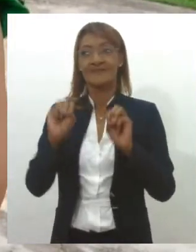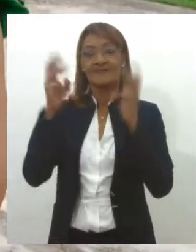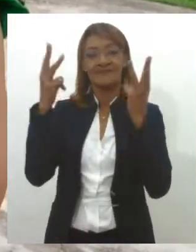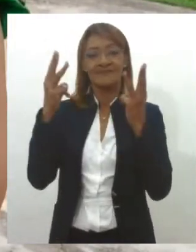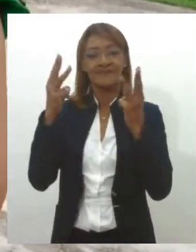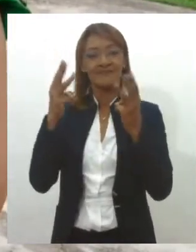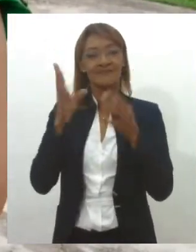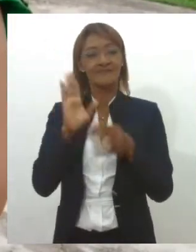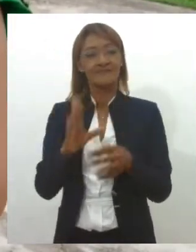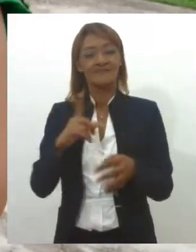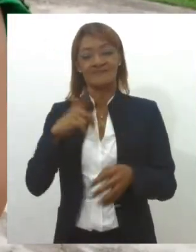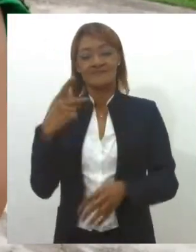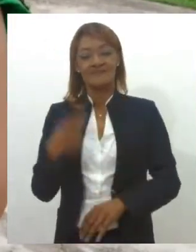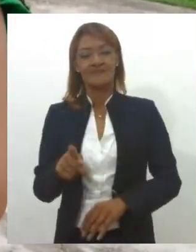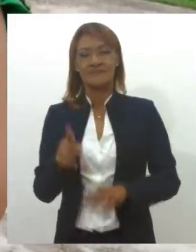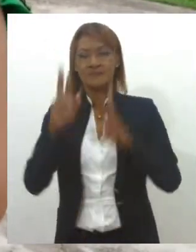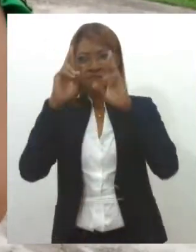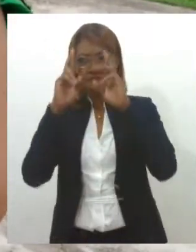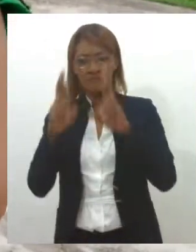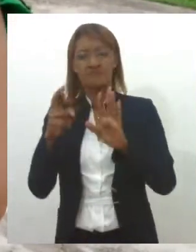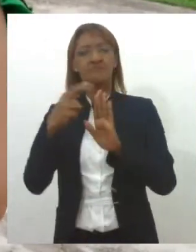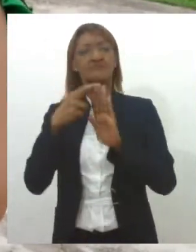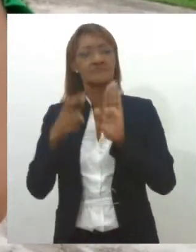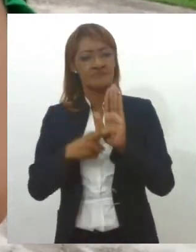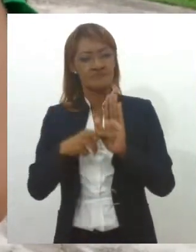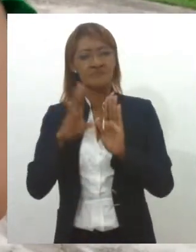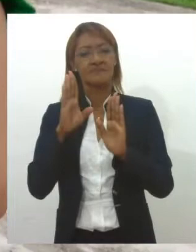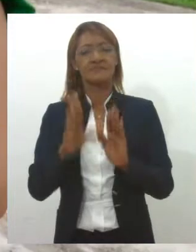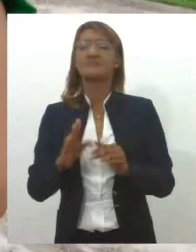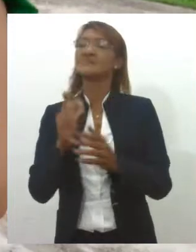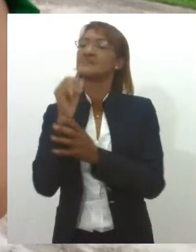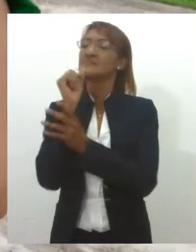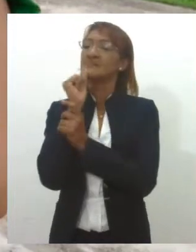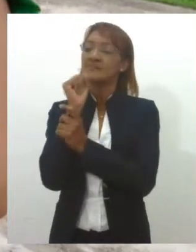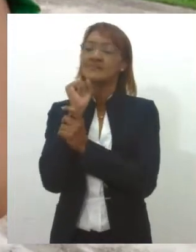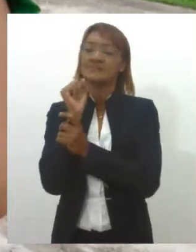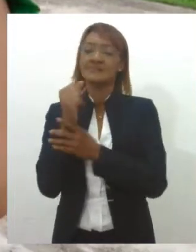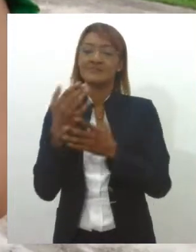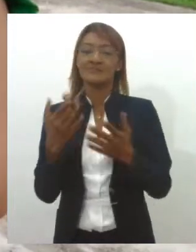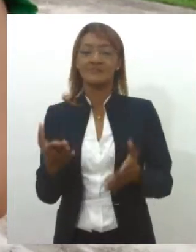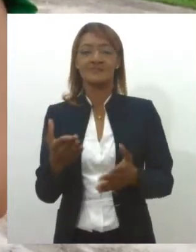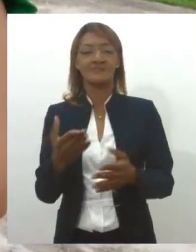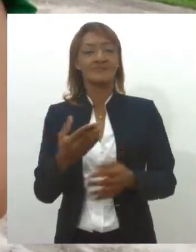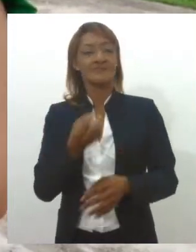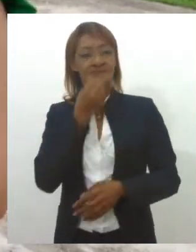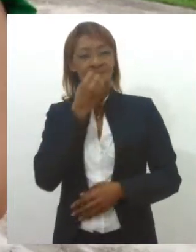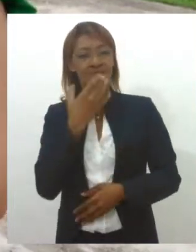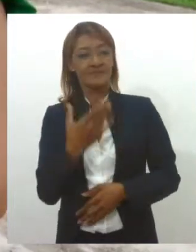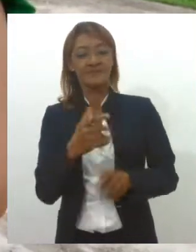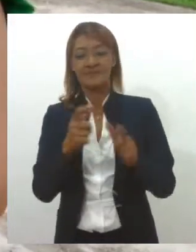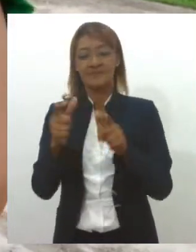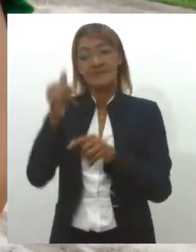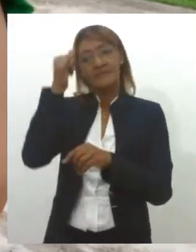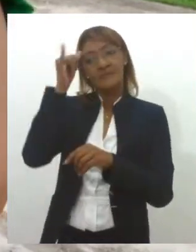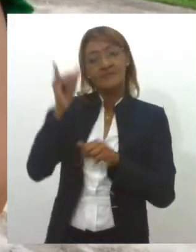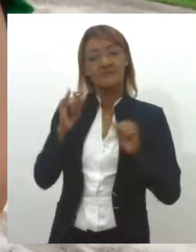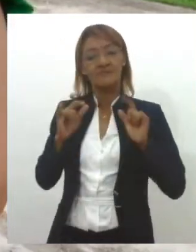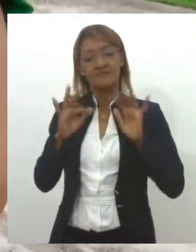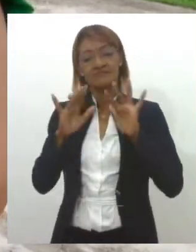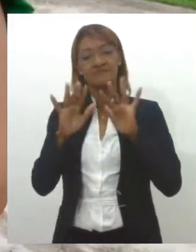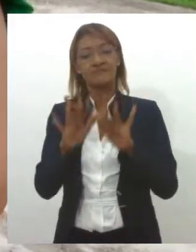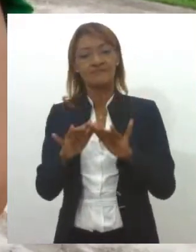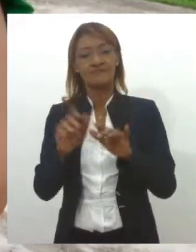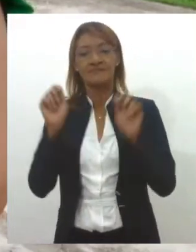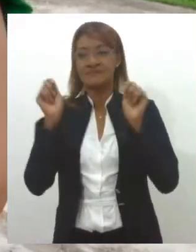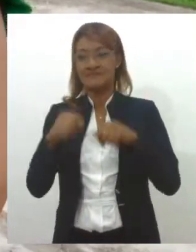de lançamento dessas músicas mas tudo respeitando o protocolo sanitário com muita segurança né muitos ambientes vão ser criados para evitar aglomeração Então